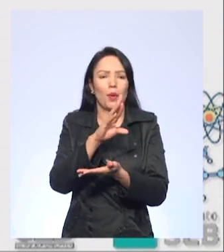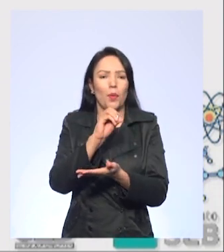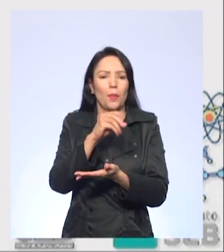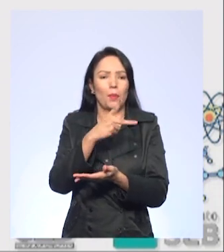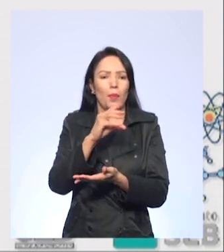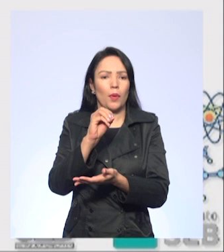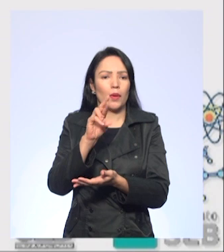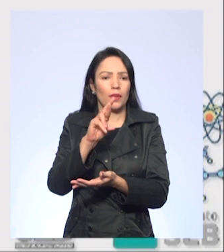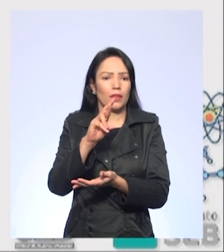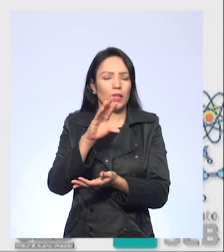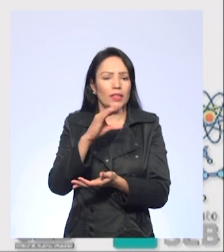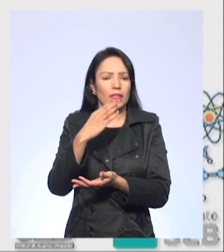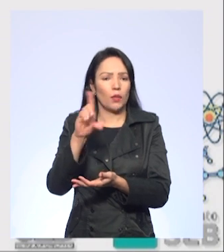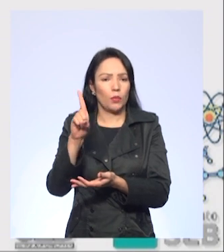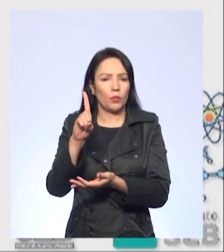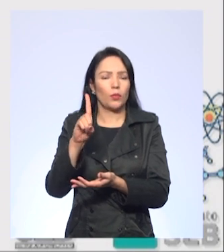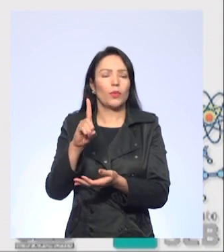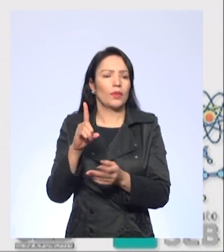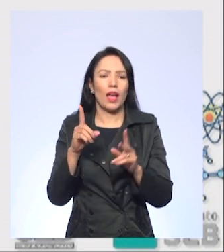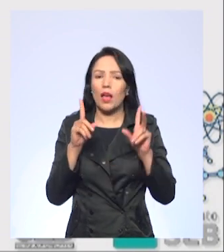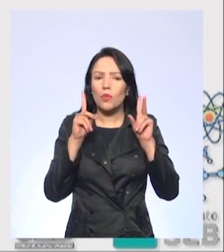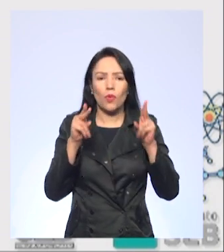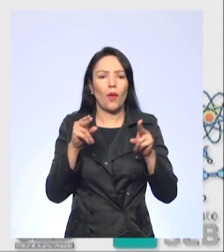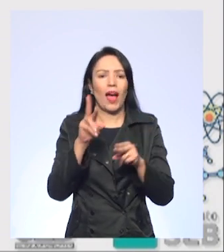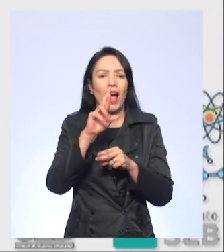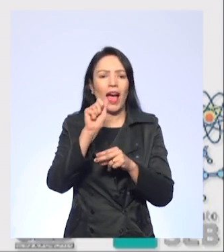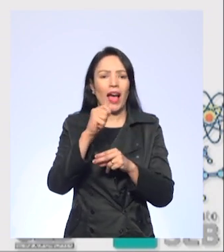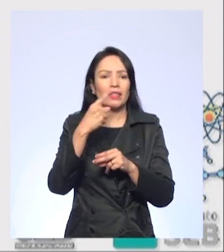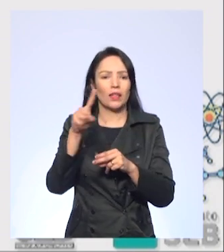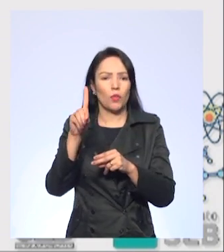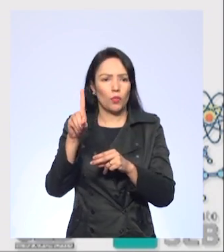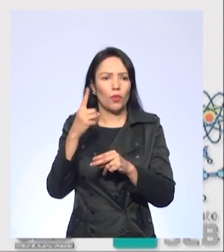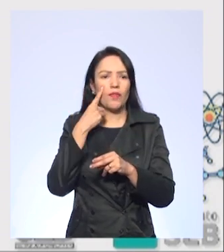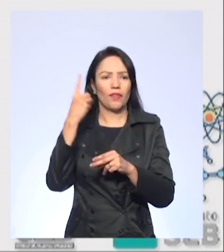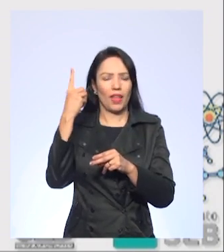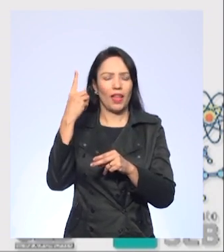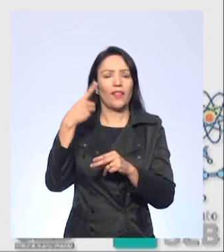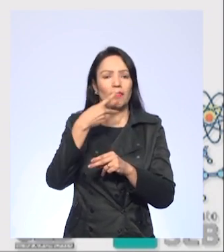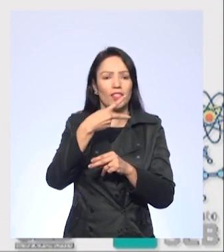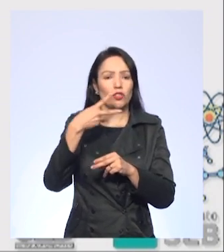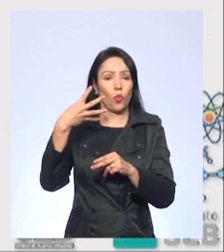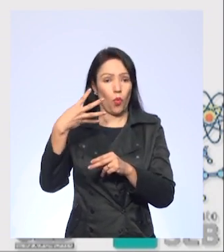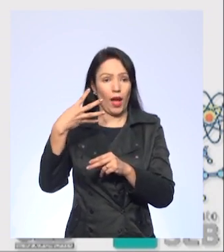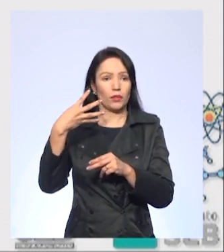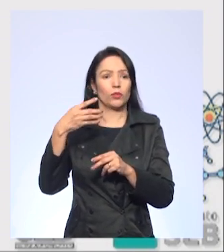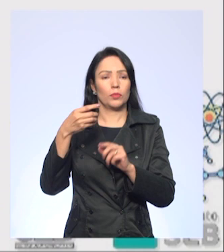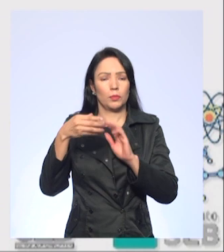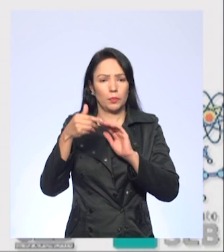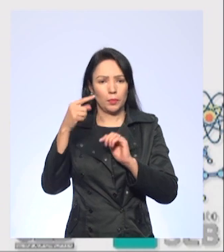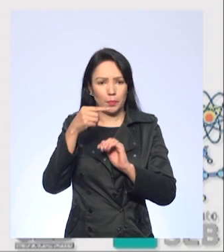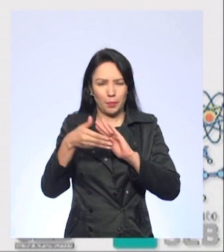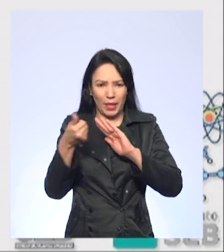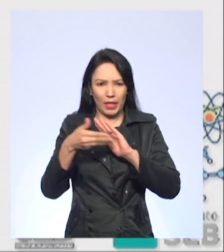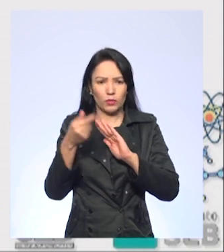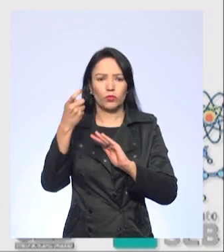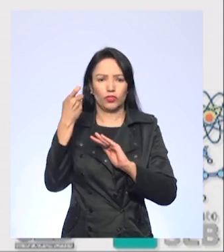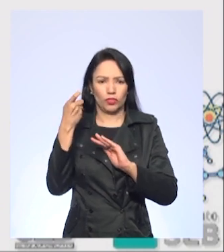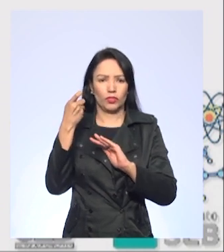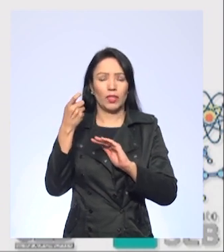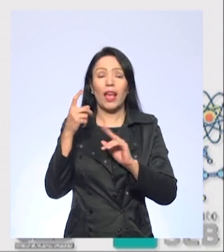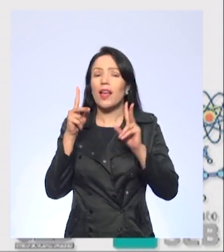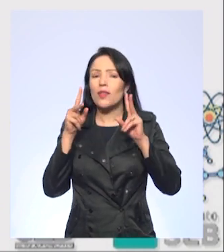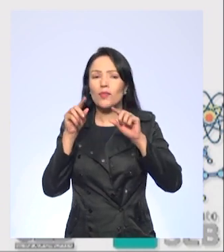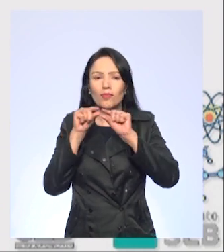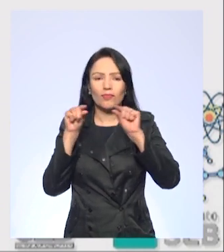vou montar a razão de semelhança. Olha lá, a base do triângulo amarelo grande, 24 menos x, está